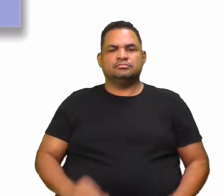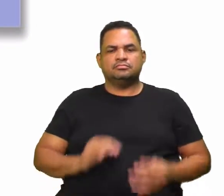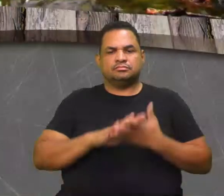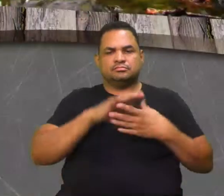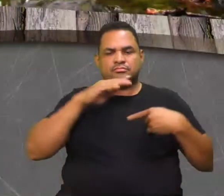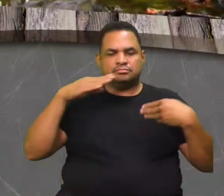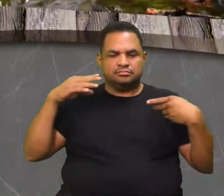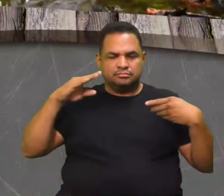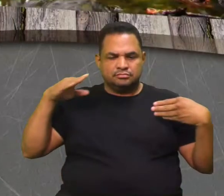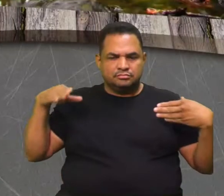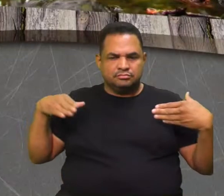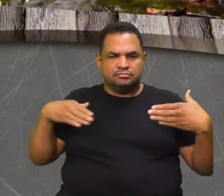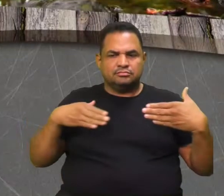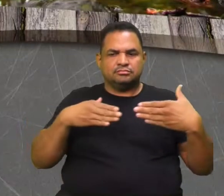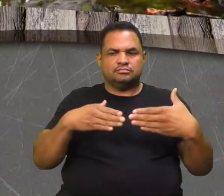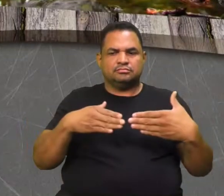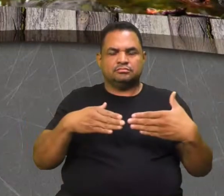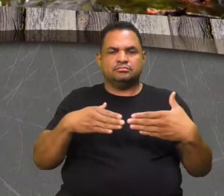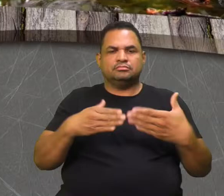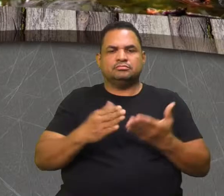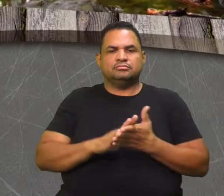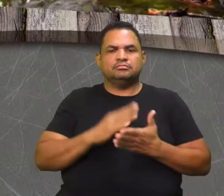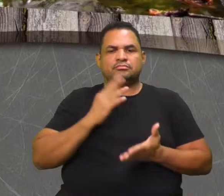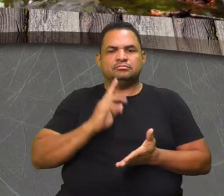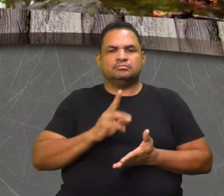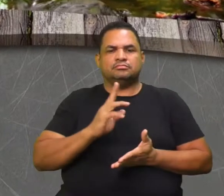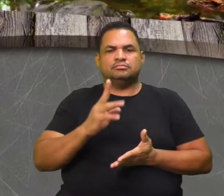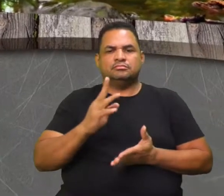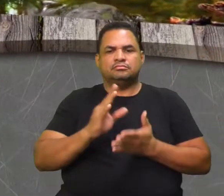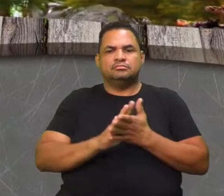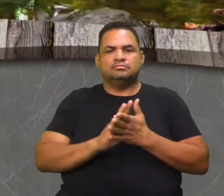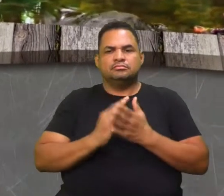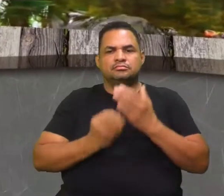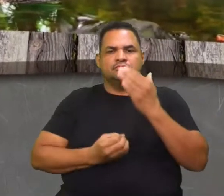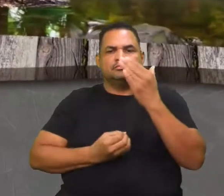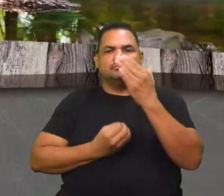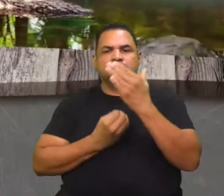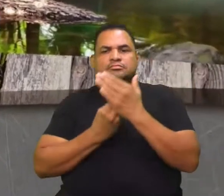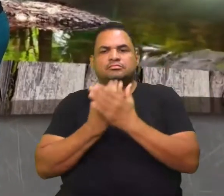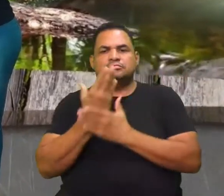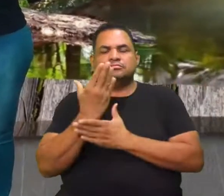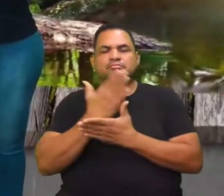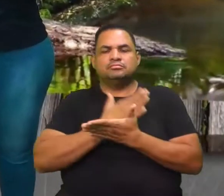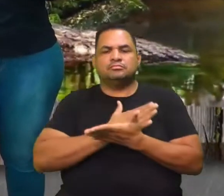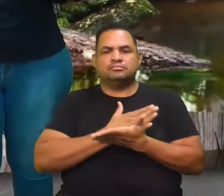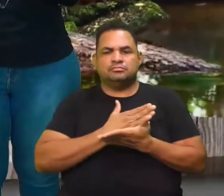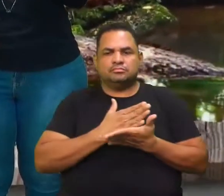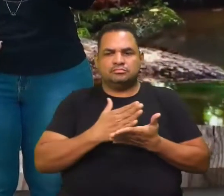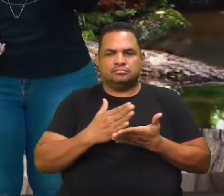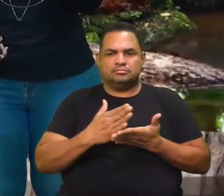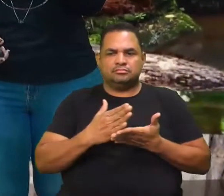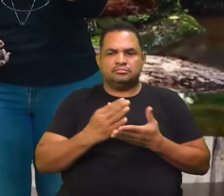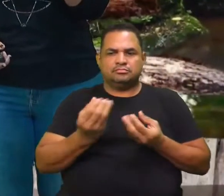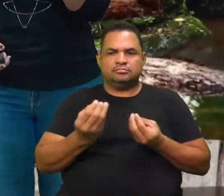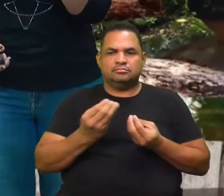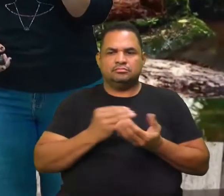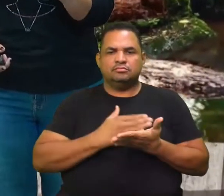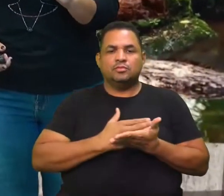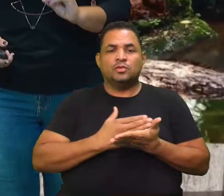focar no processo de origem, ou seja, do início,